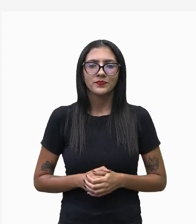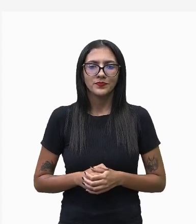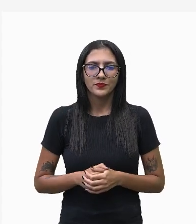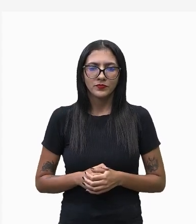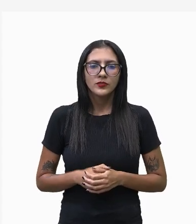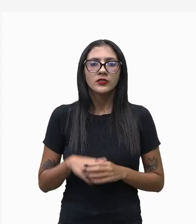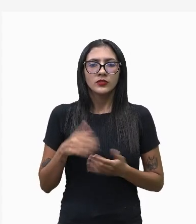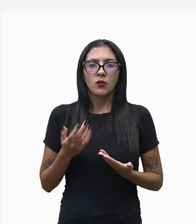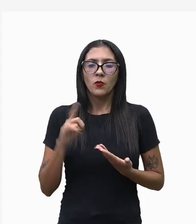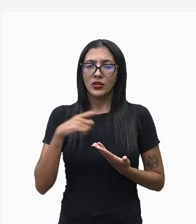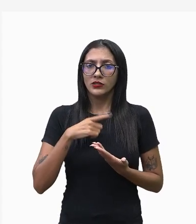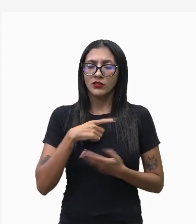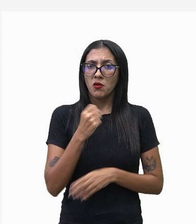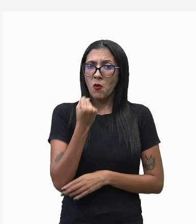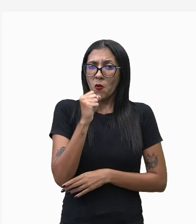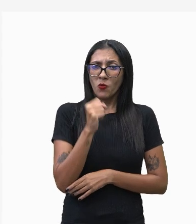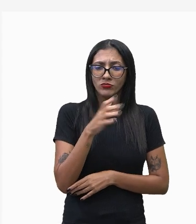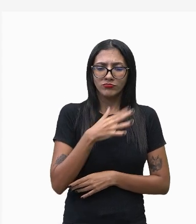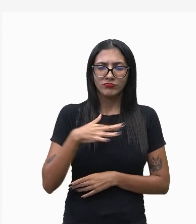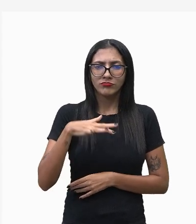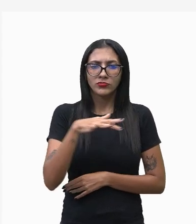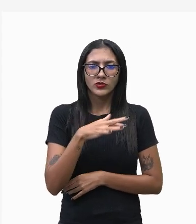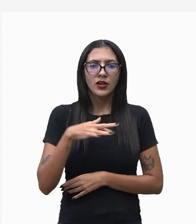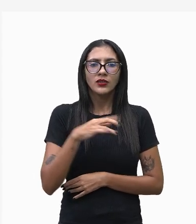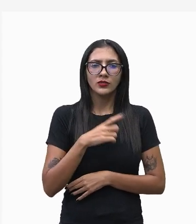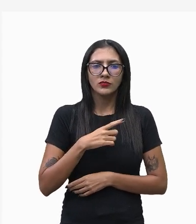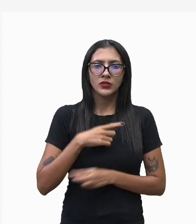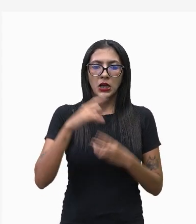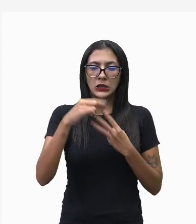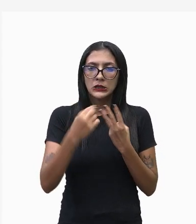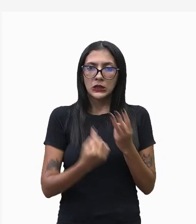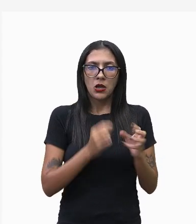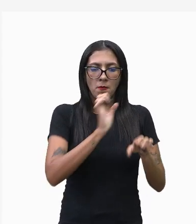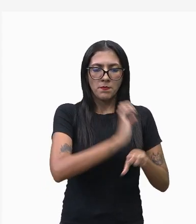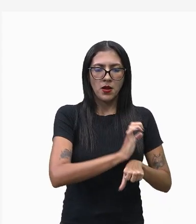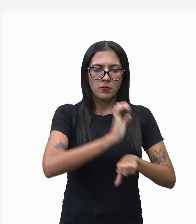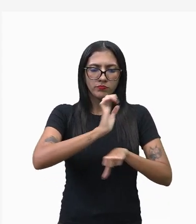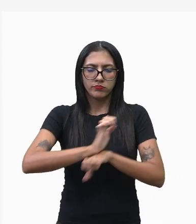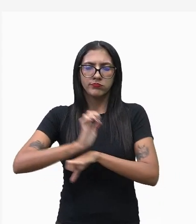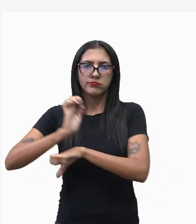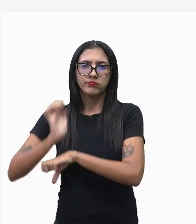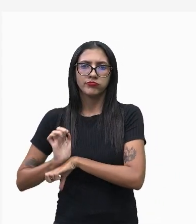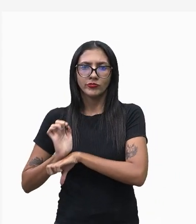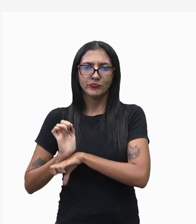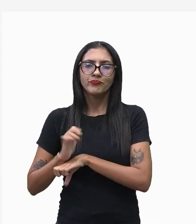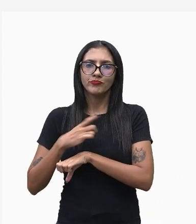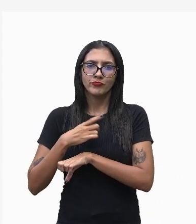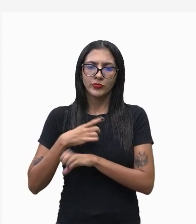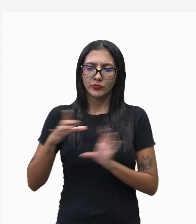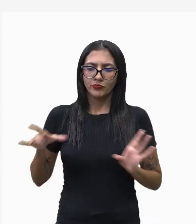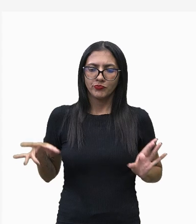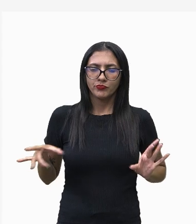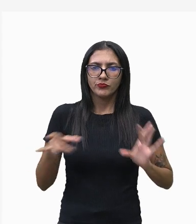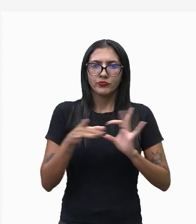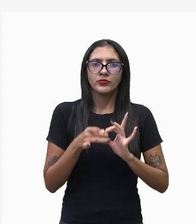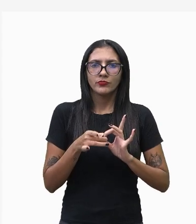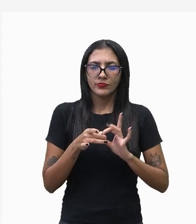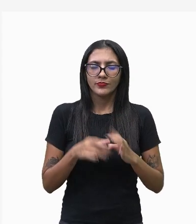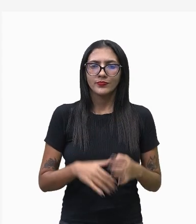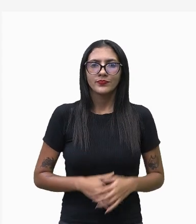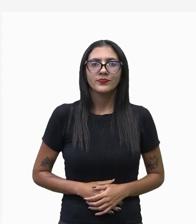interliga 8 unidades de conservação em 3 diferentes estados do Brasil.